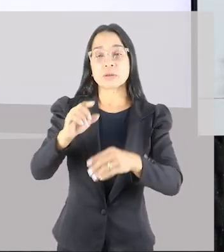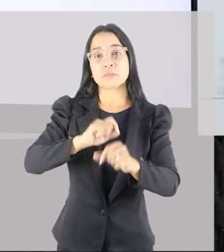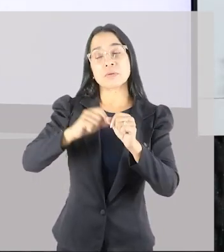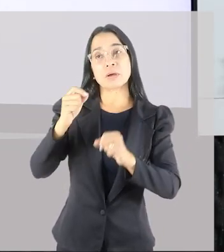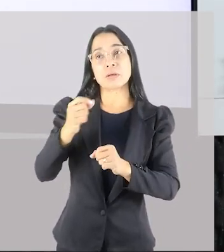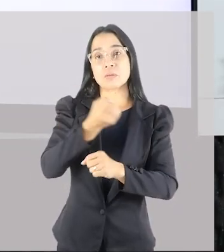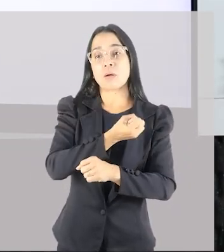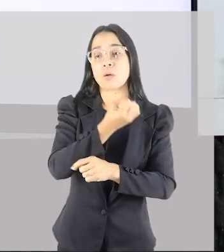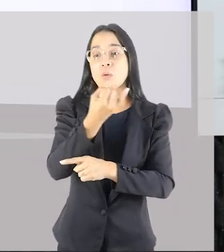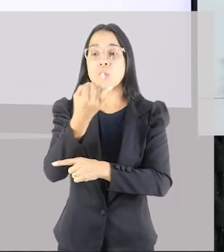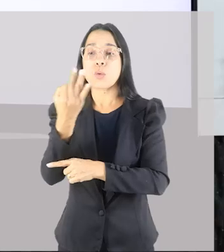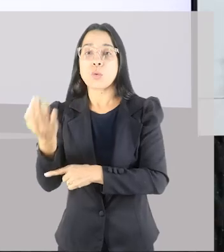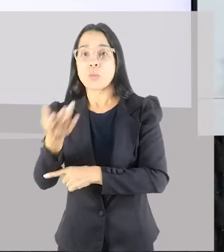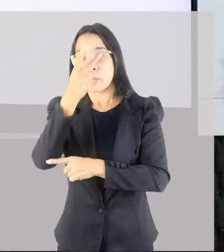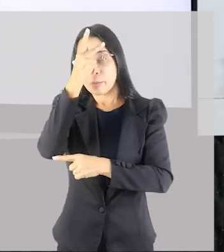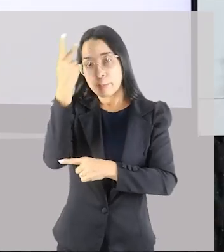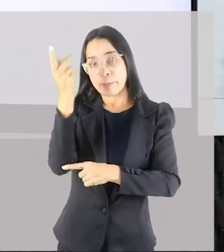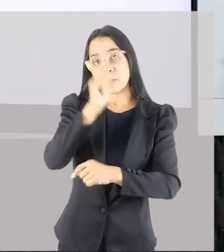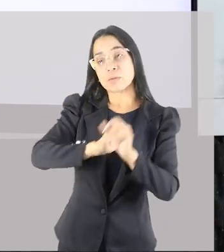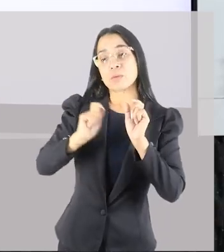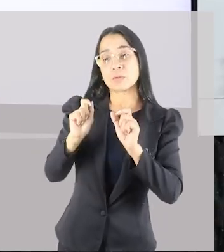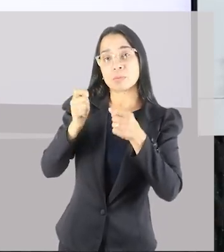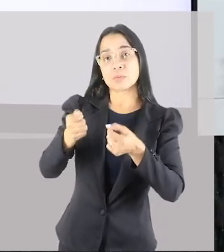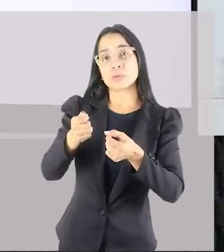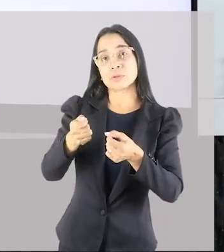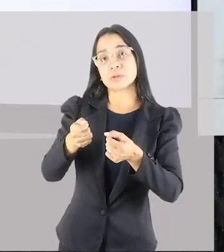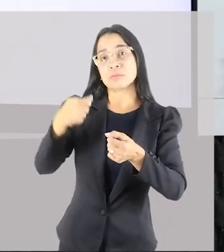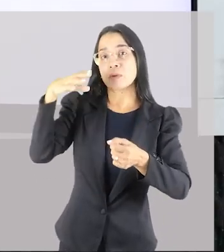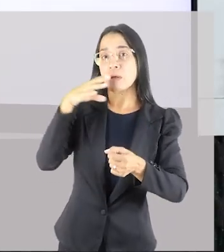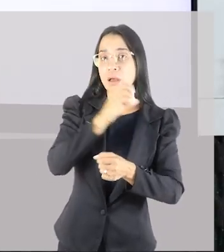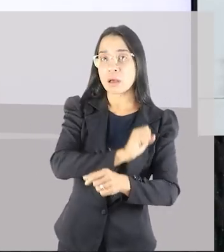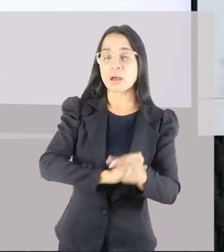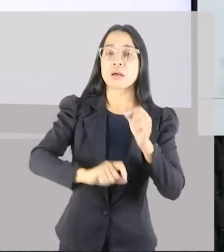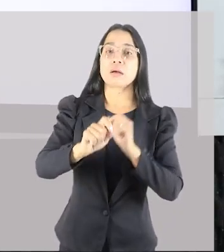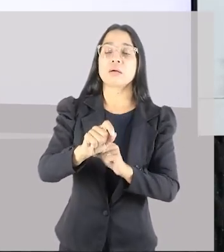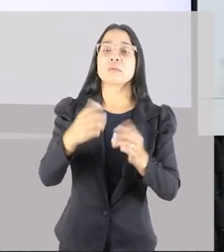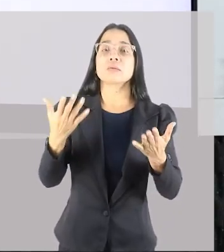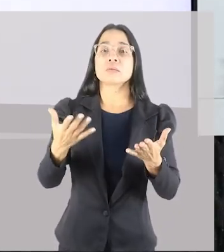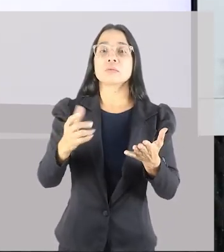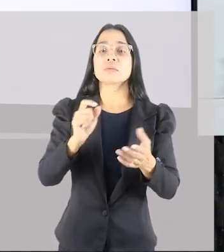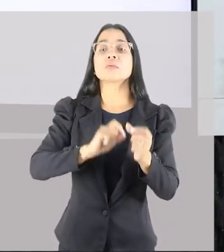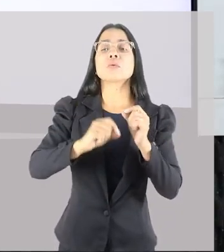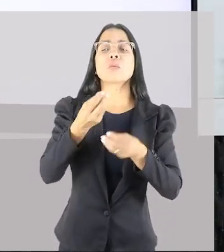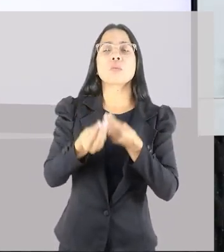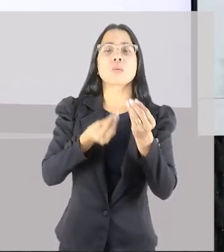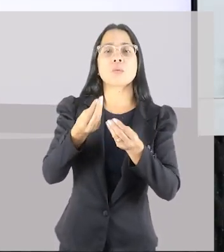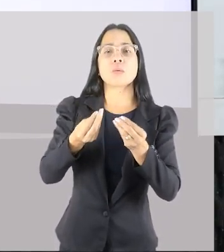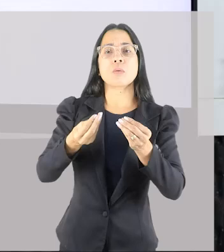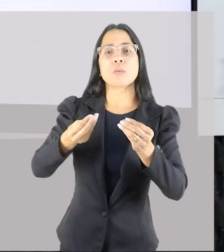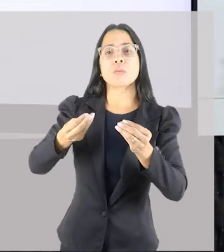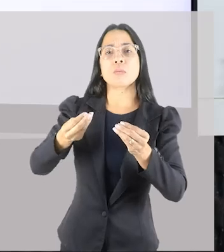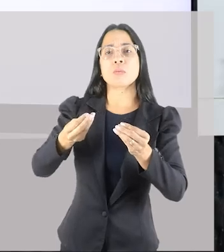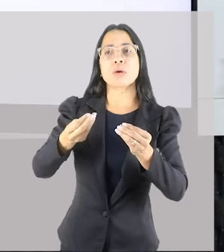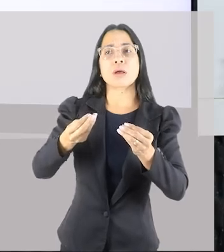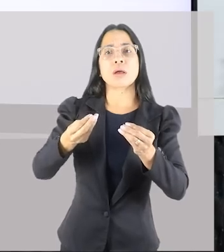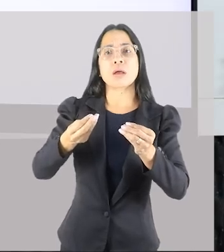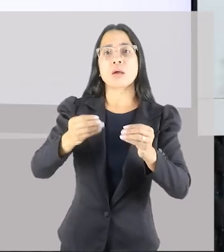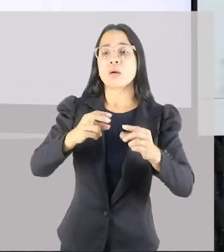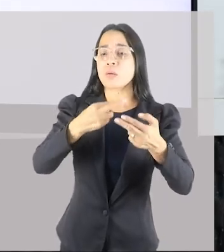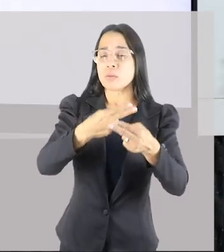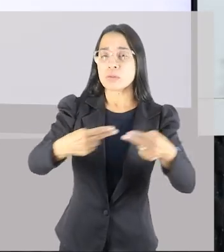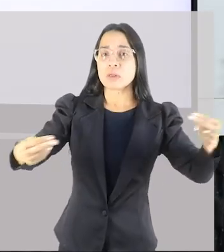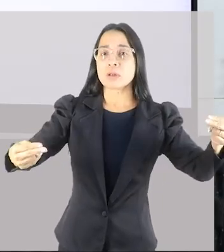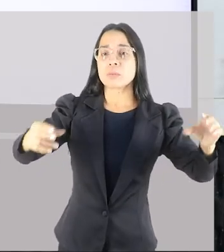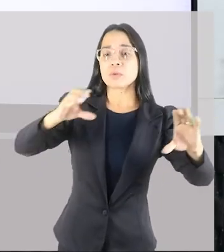maior número de pessoas possíveis de forma imediata geralmente através dos meios de comunicação e